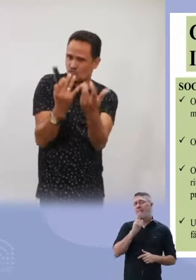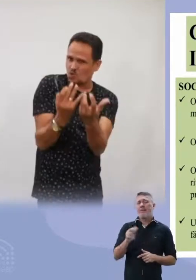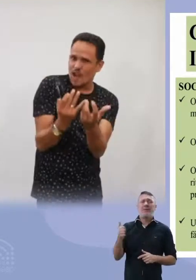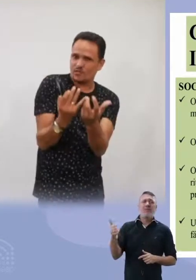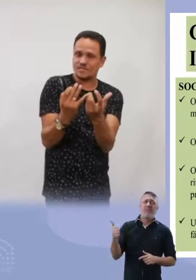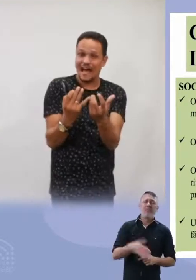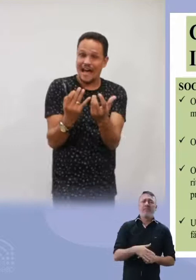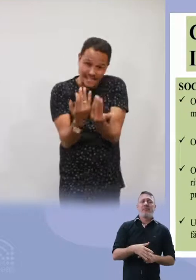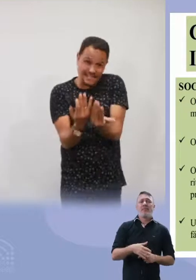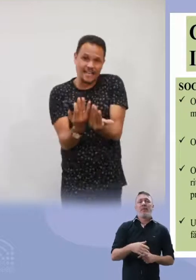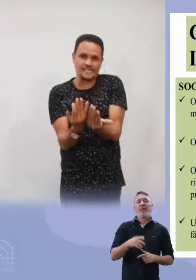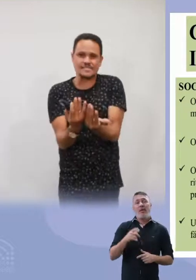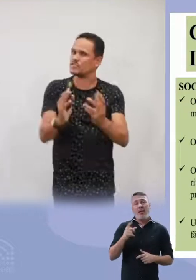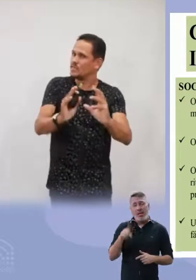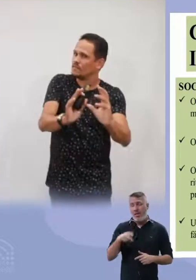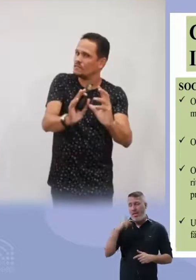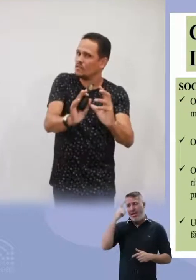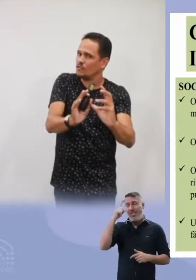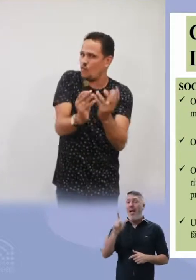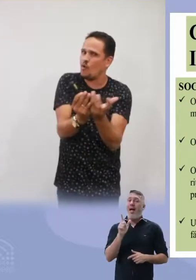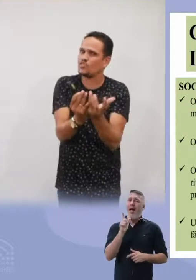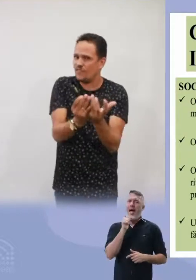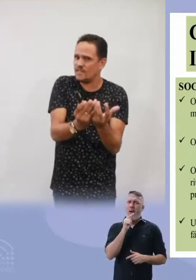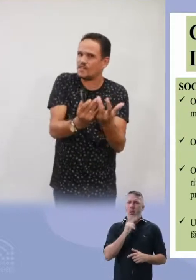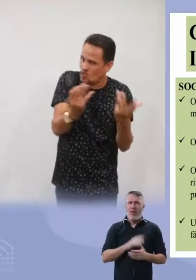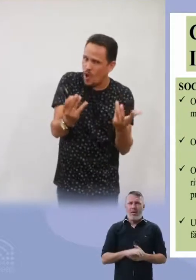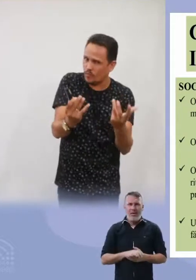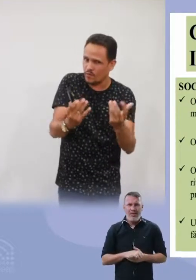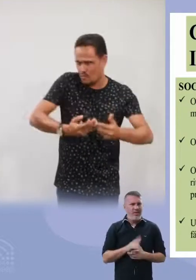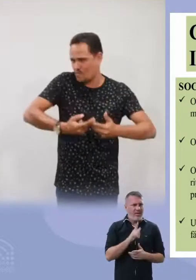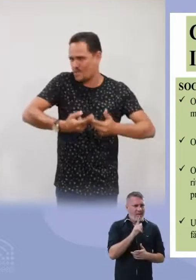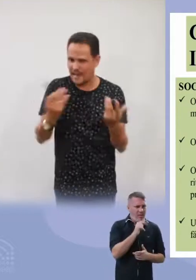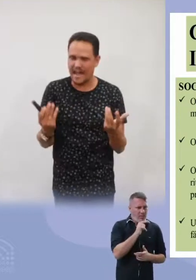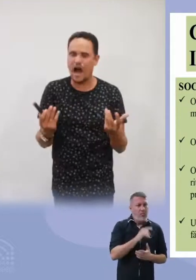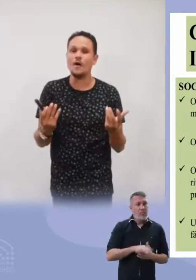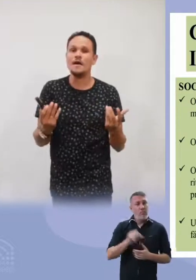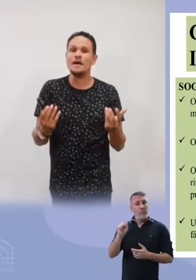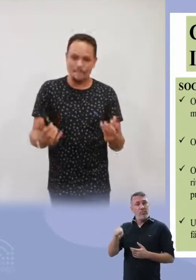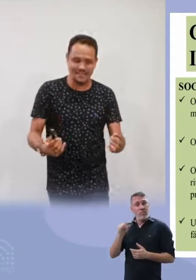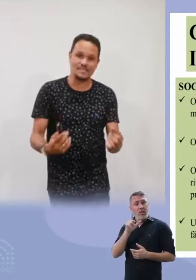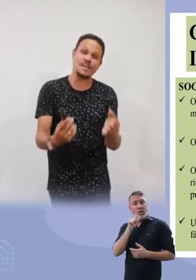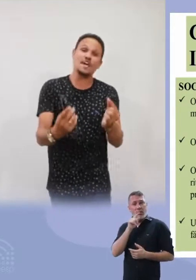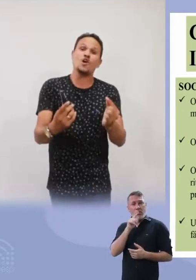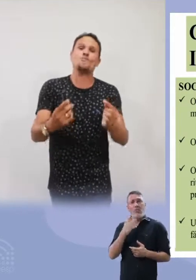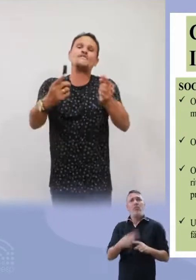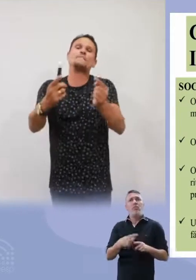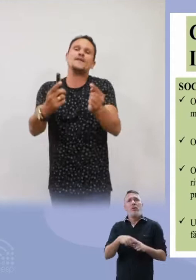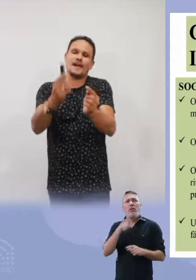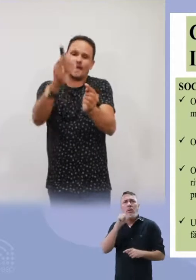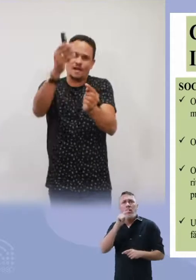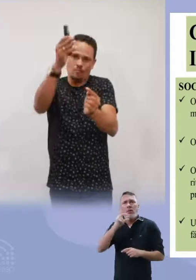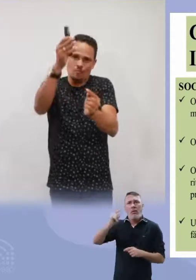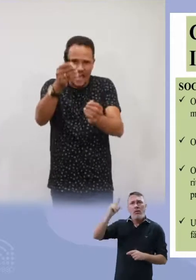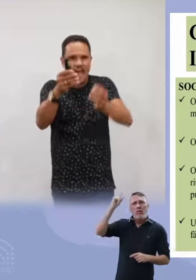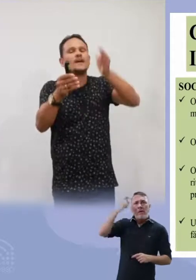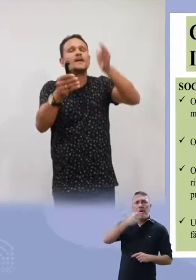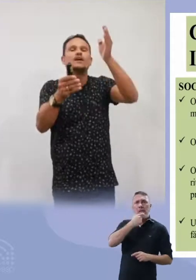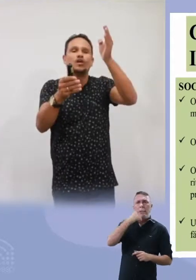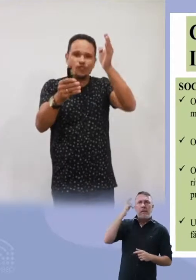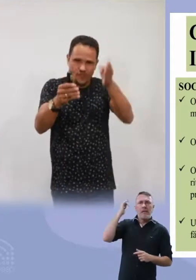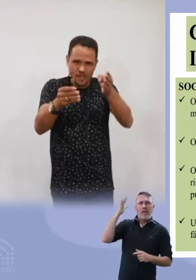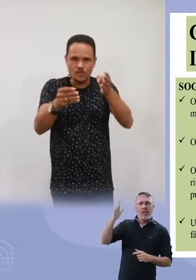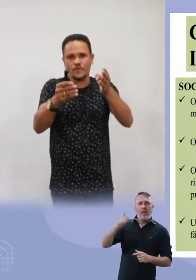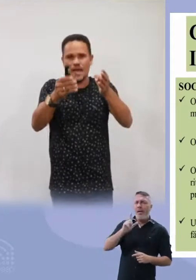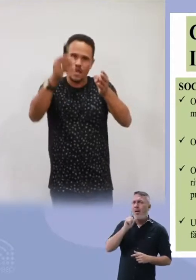relatos históricos até interessantes, do ponto de vista histórico, não que era legal, mas que uma família, mulher,